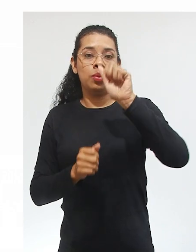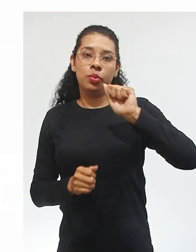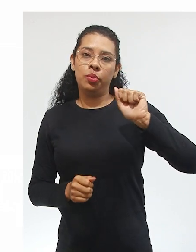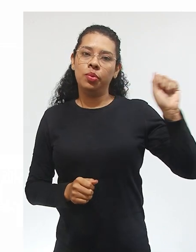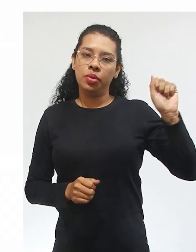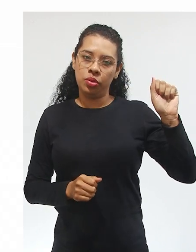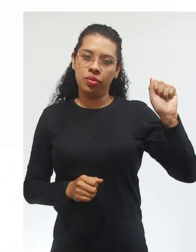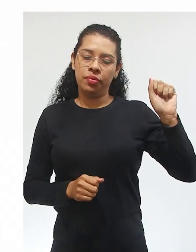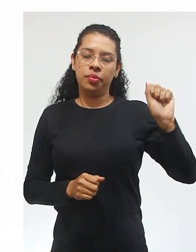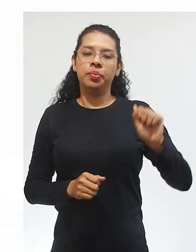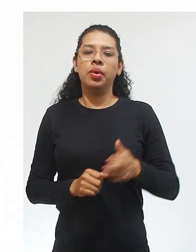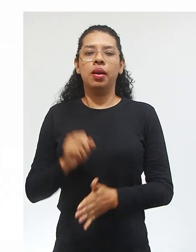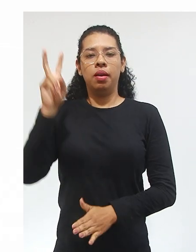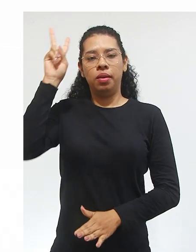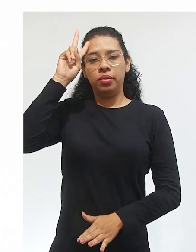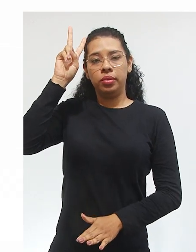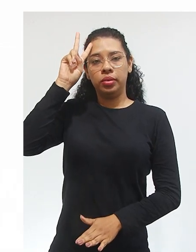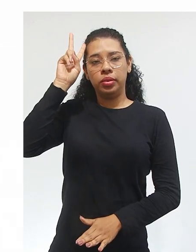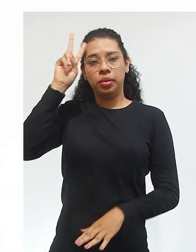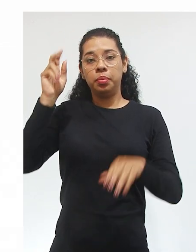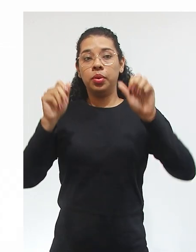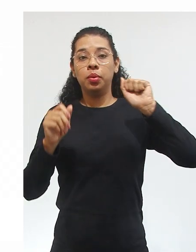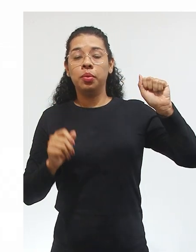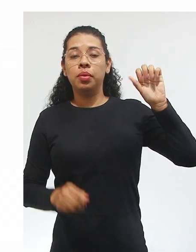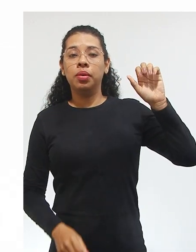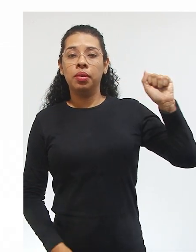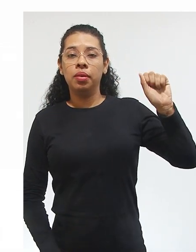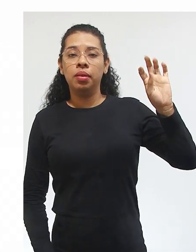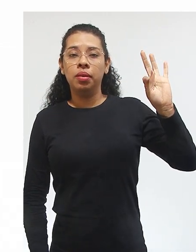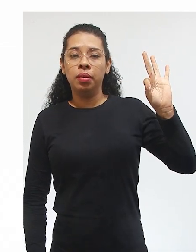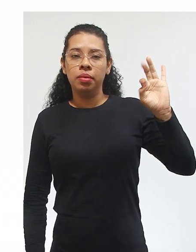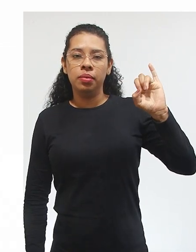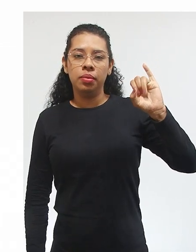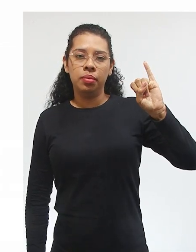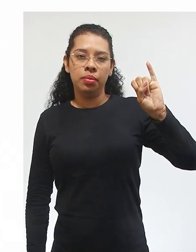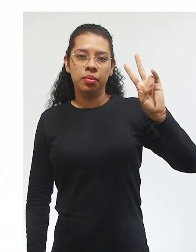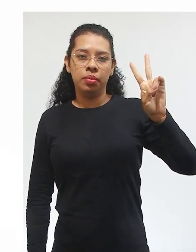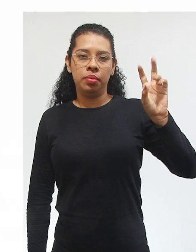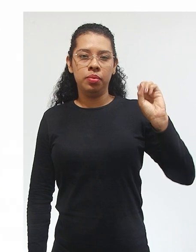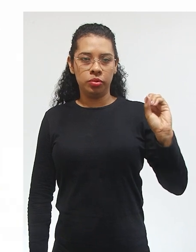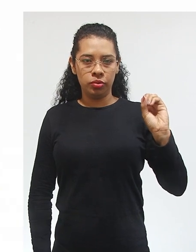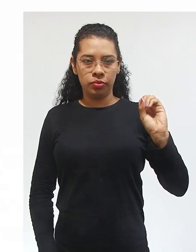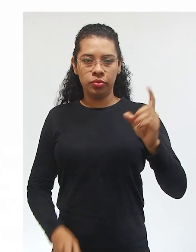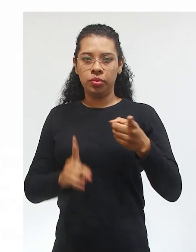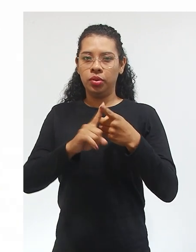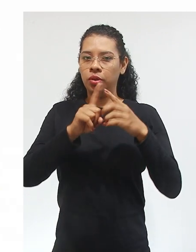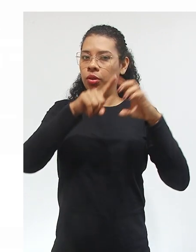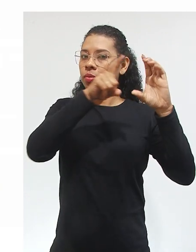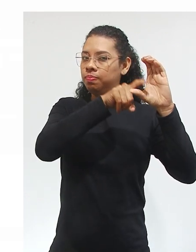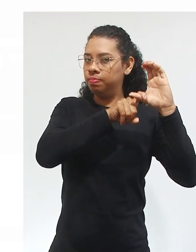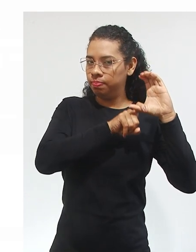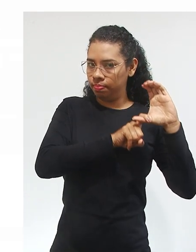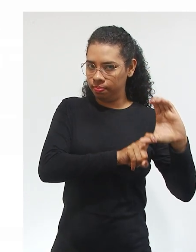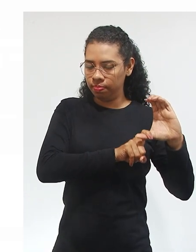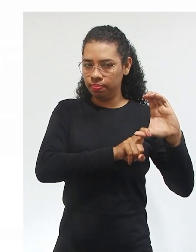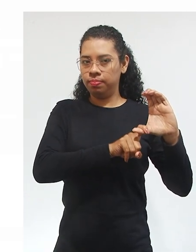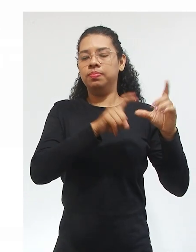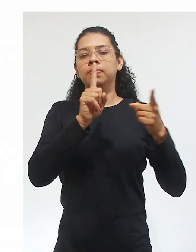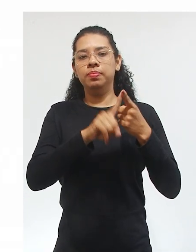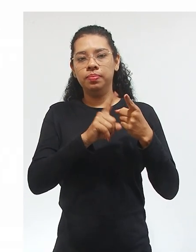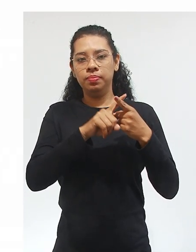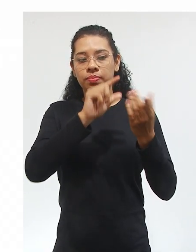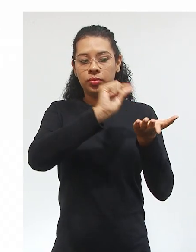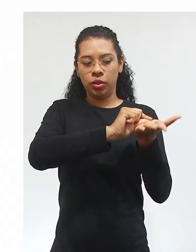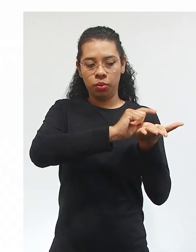ativo, né? Já sabe que veículo é do ativo. Já sabe que o ativo é de natureza devedora. E já sabe também que quando é de natureza